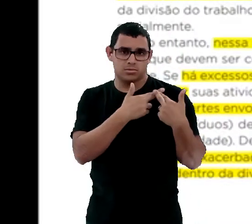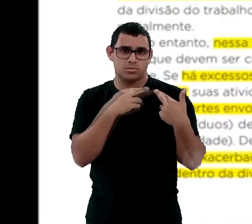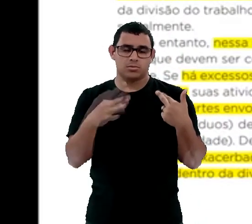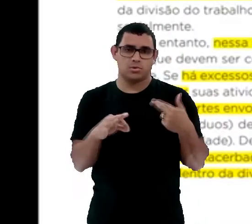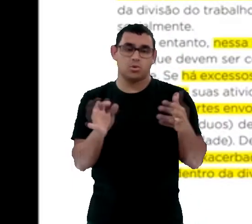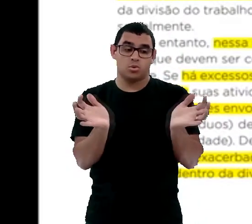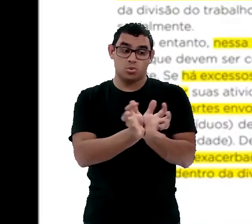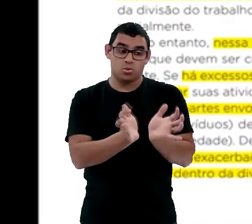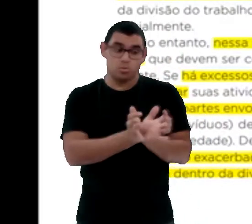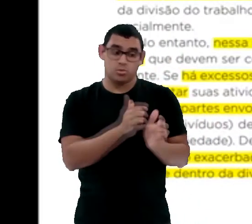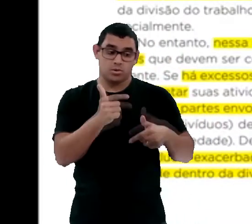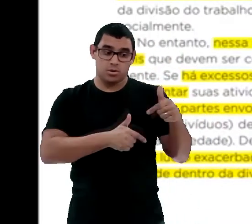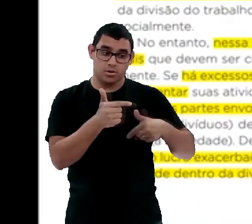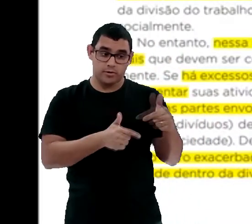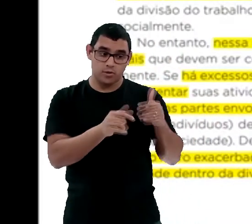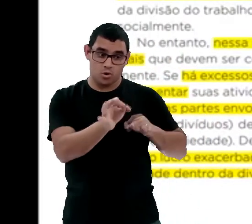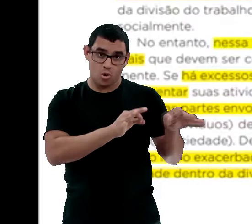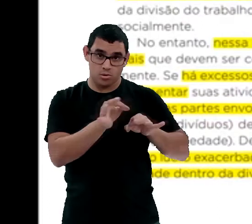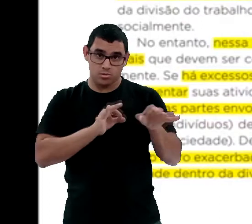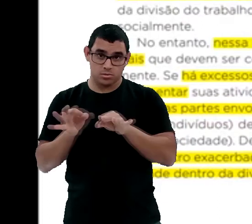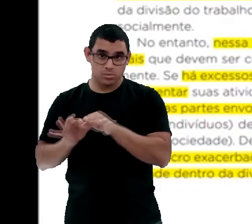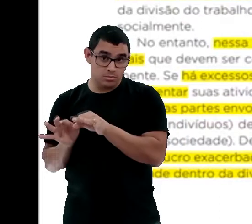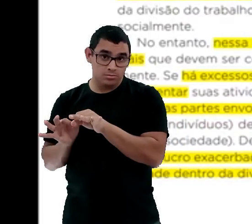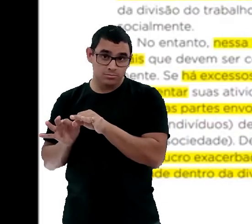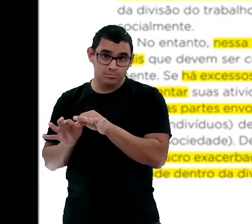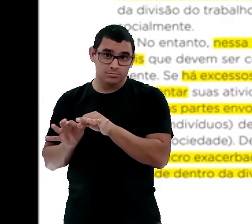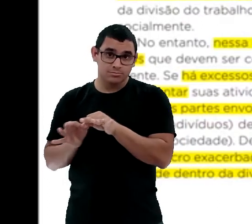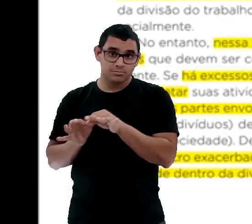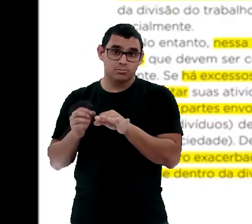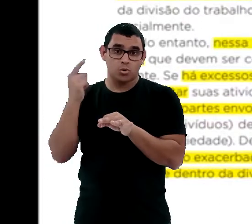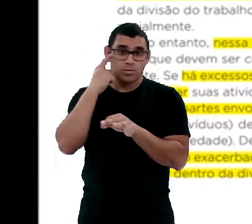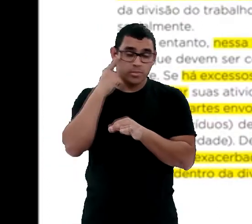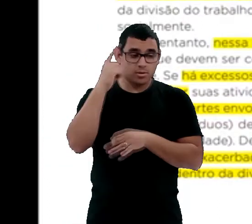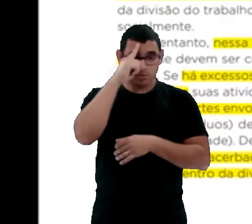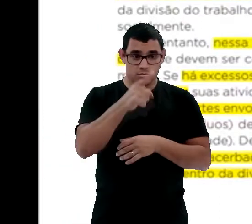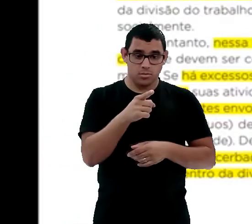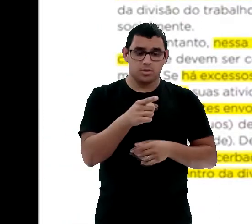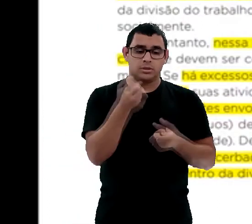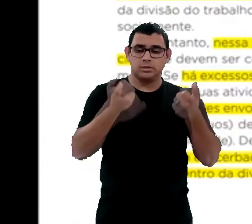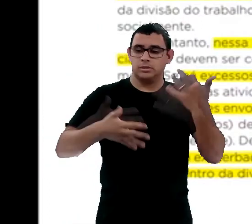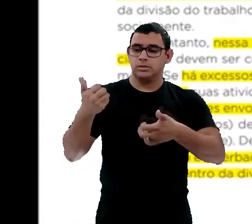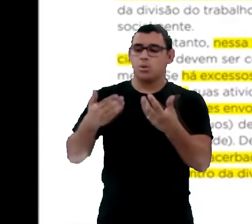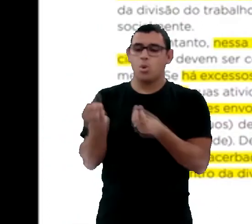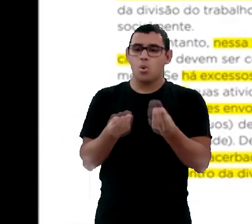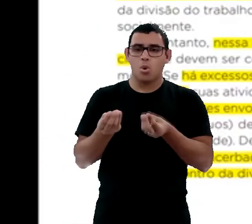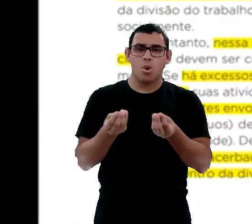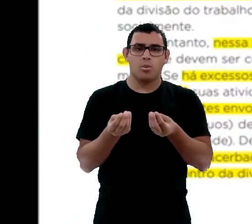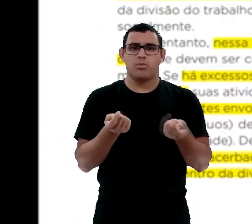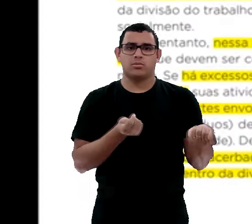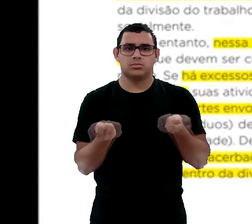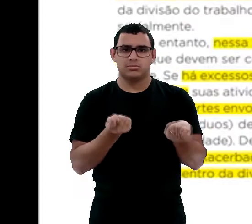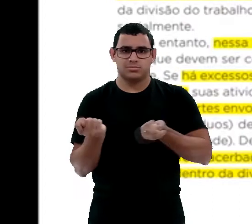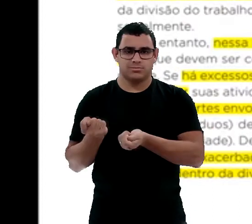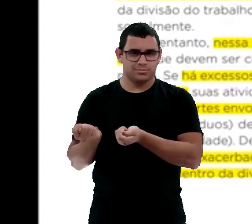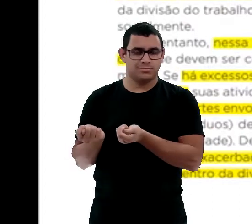trabalhador. Então, nessa divisão, tem aquele que cumpre atividades de organizar a produção, aquele que pensa,